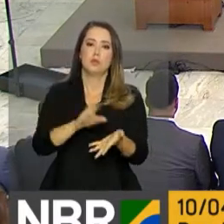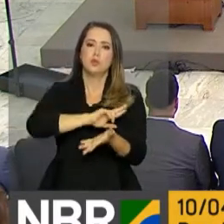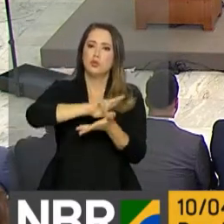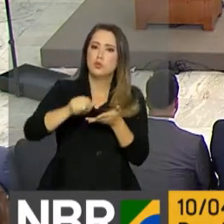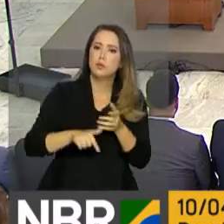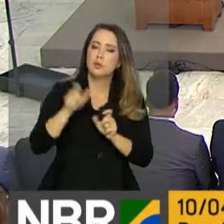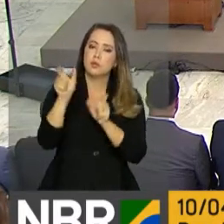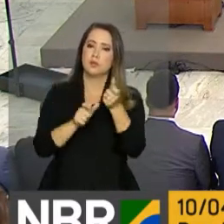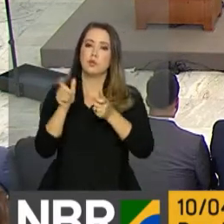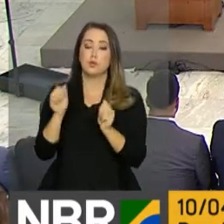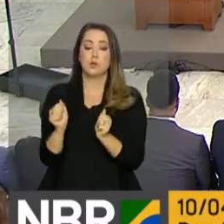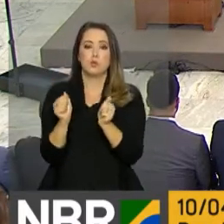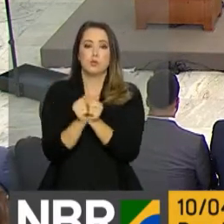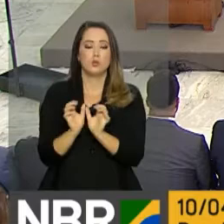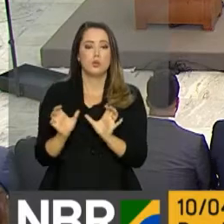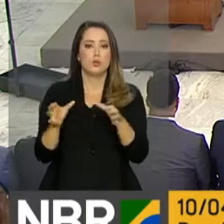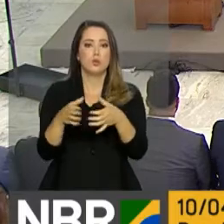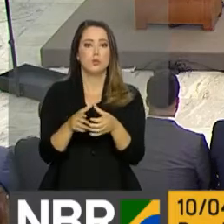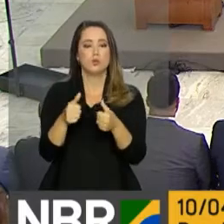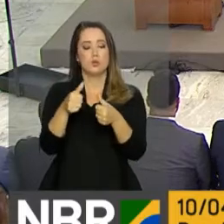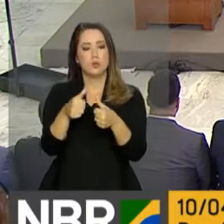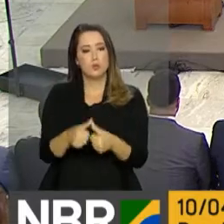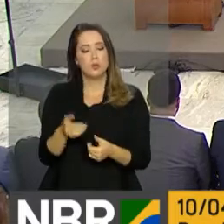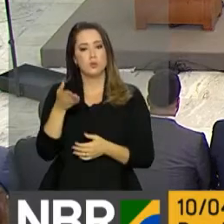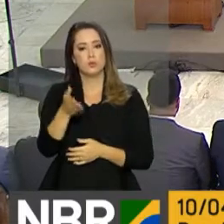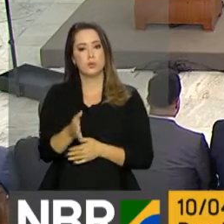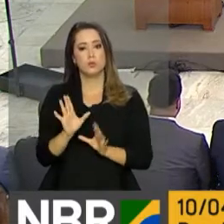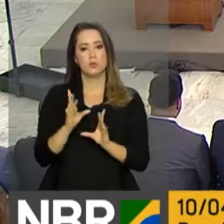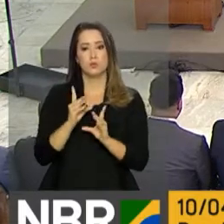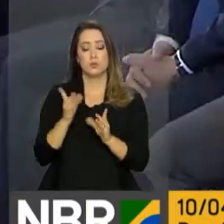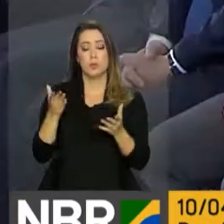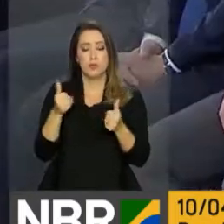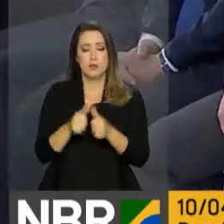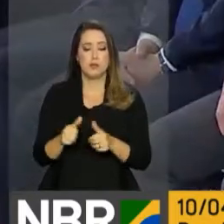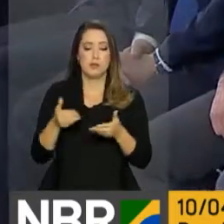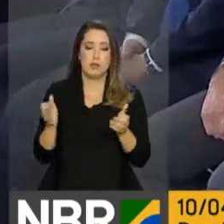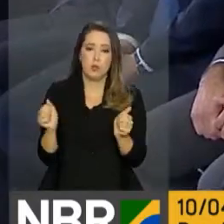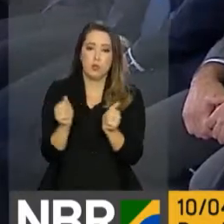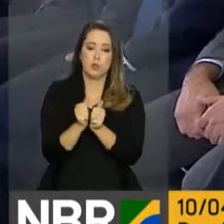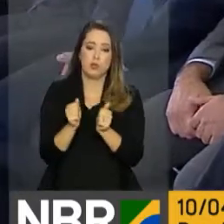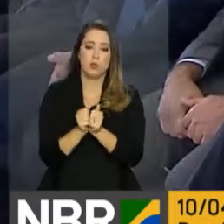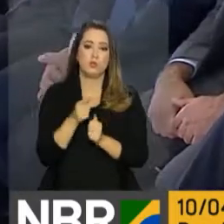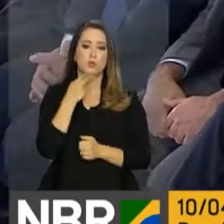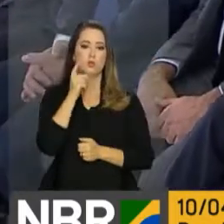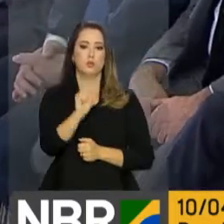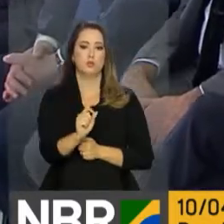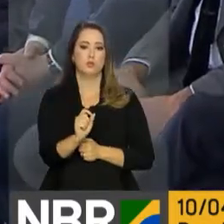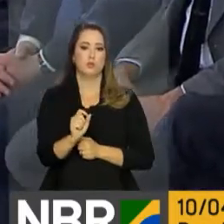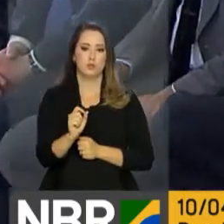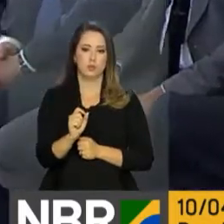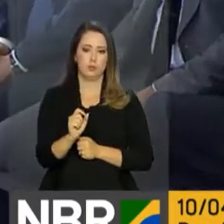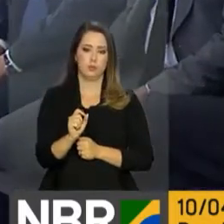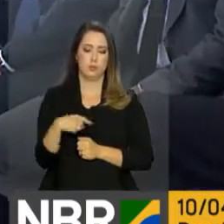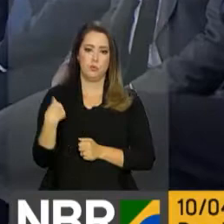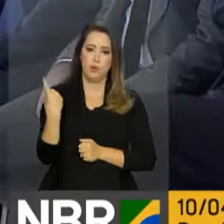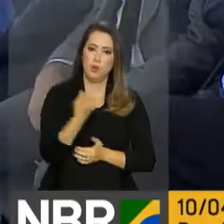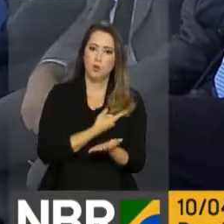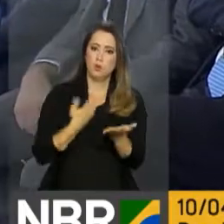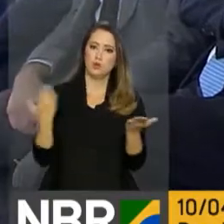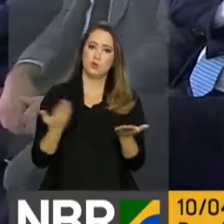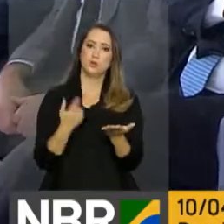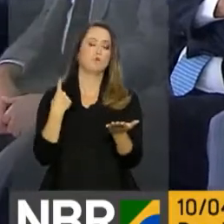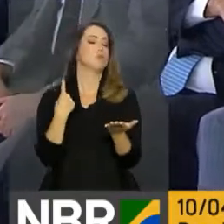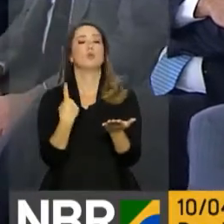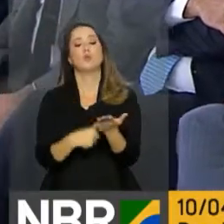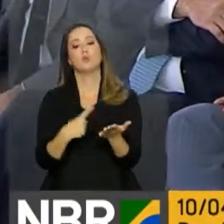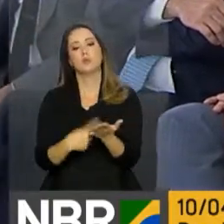variadas autoridades que aqui se encontram. E dizer que nós marcamos hoje,